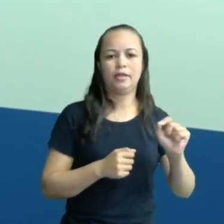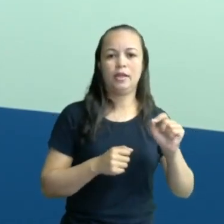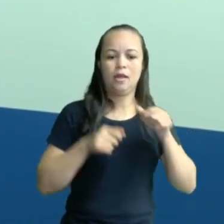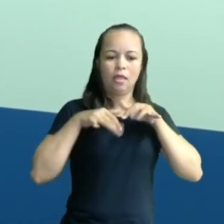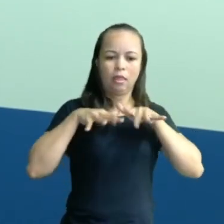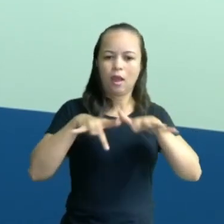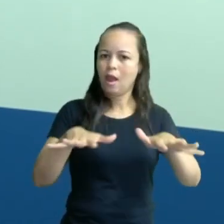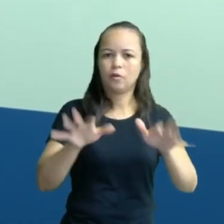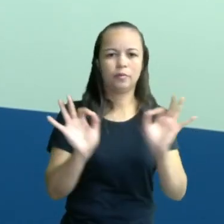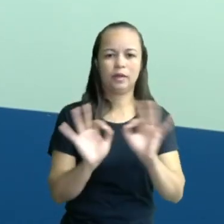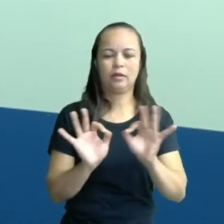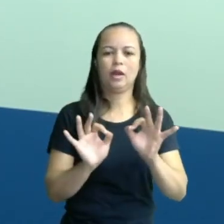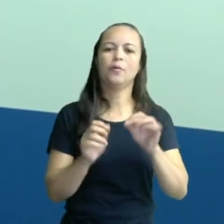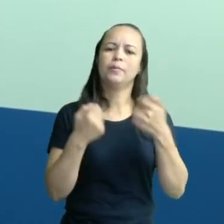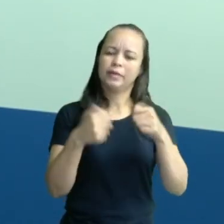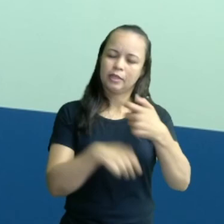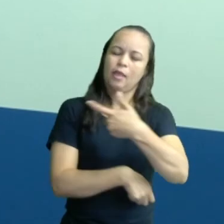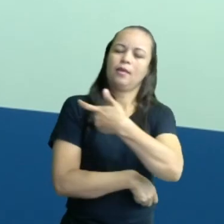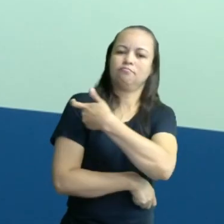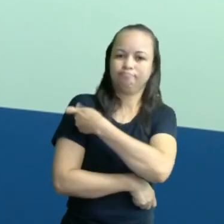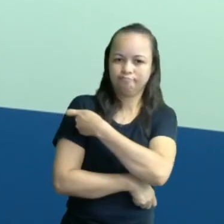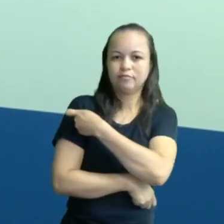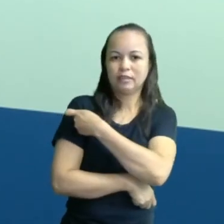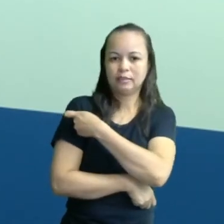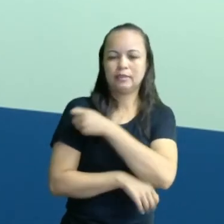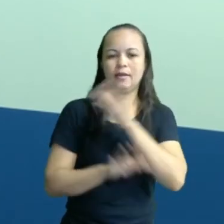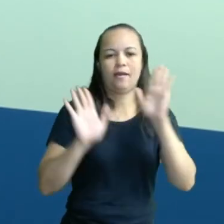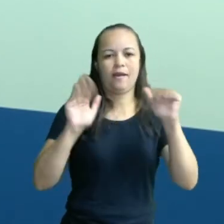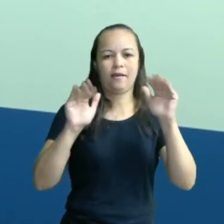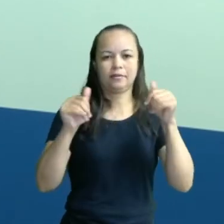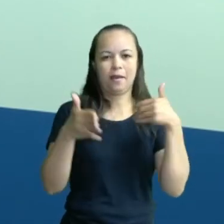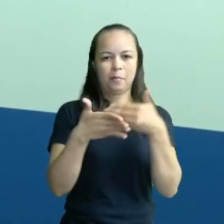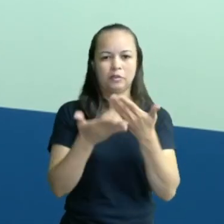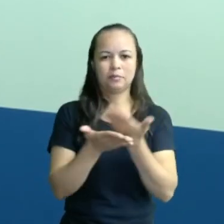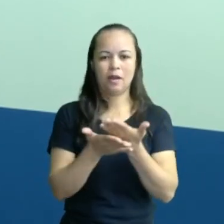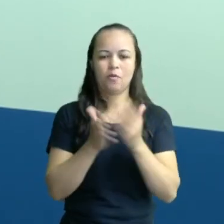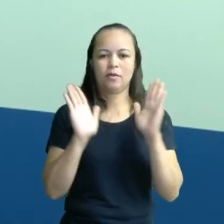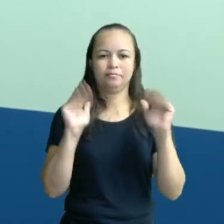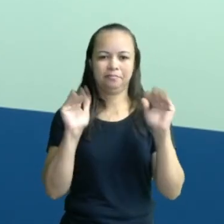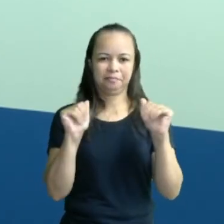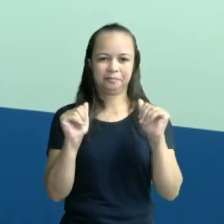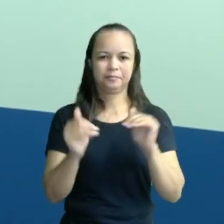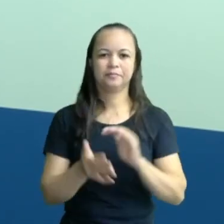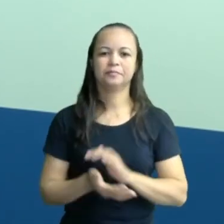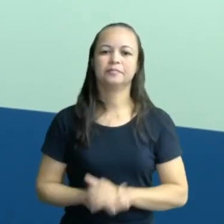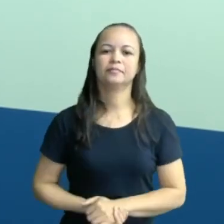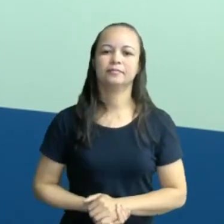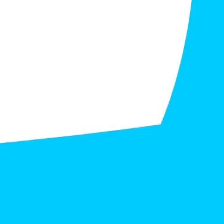tomem a vacina, certo? Até a próxima aula. Tchau!